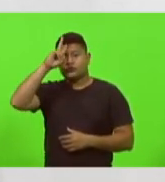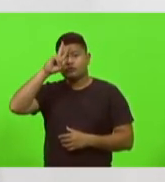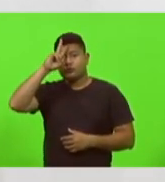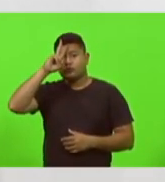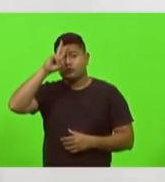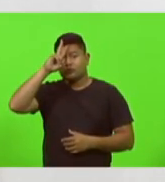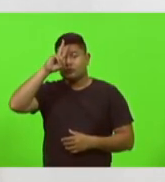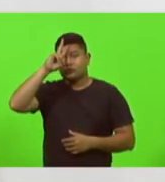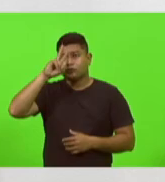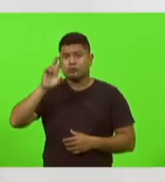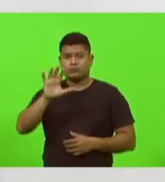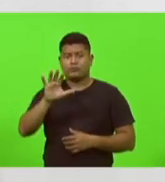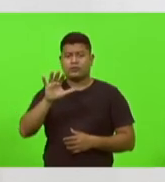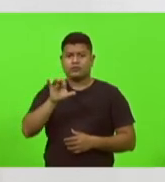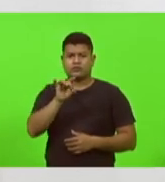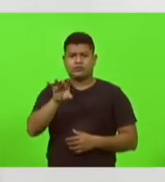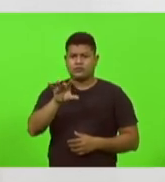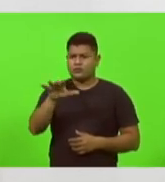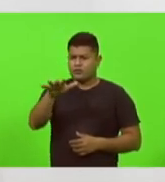não só para o município